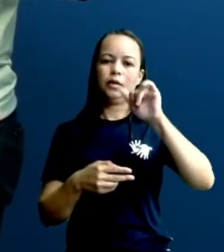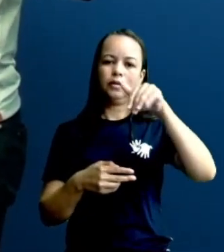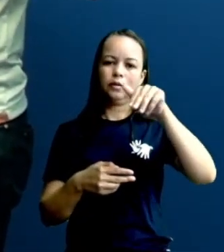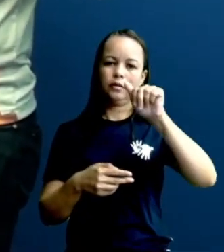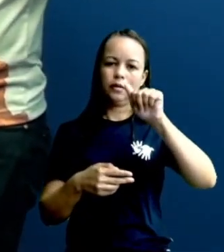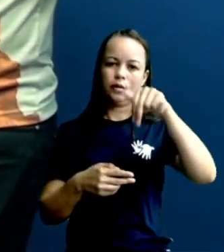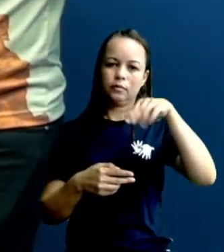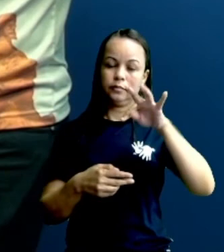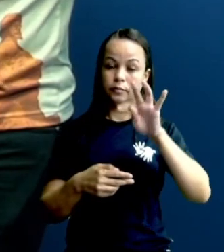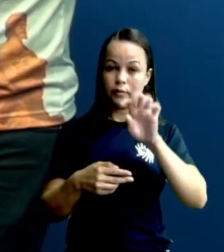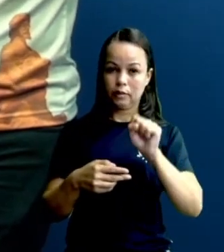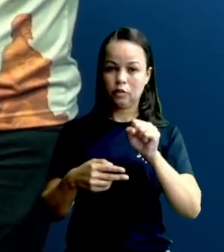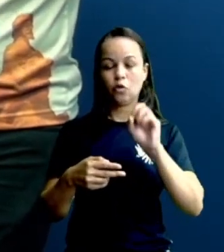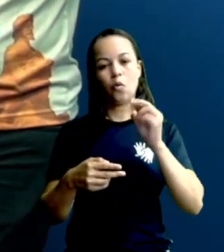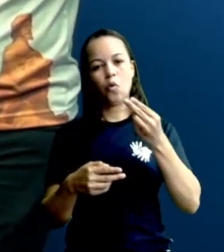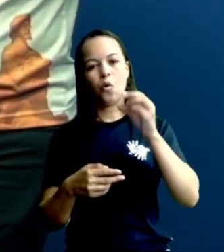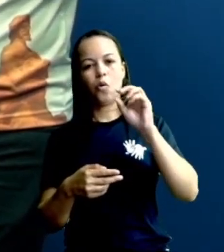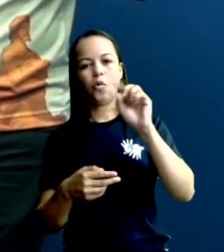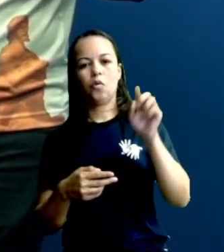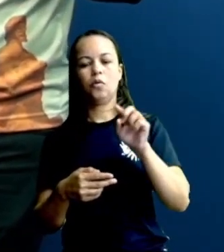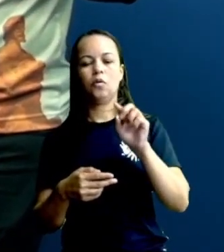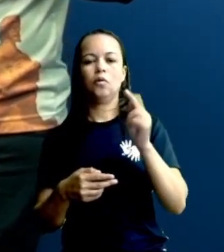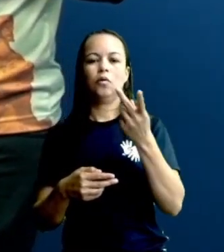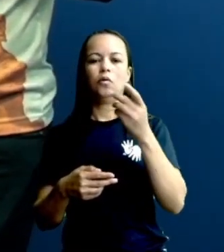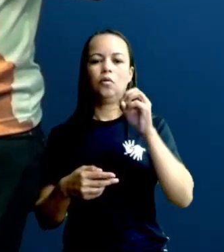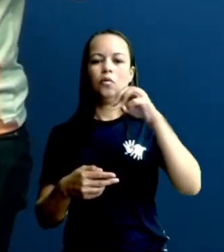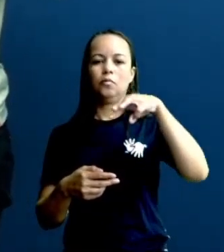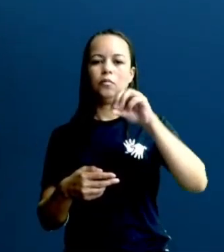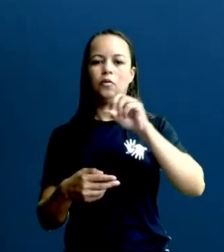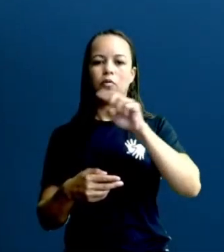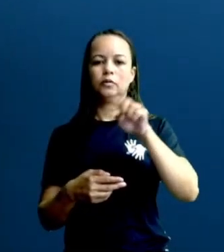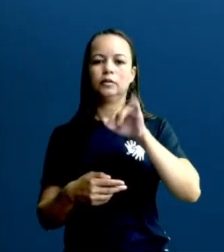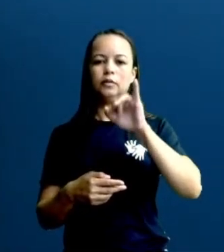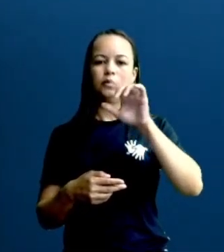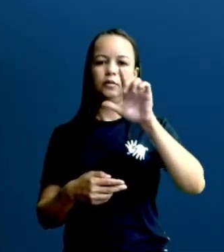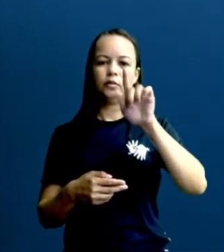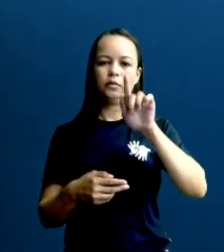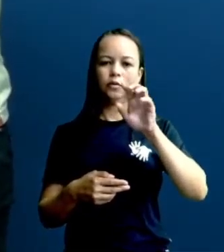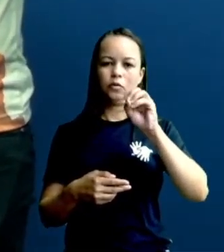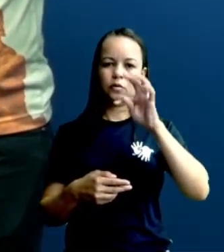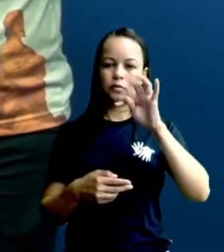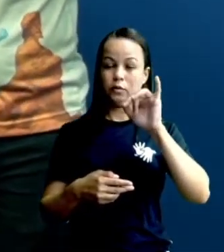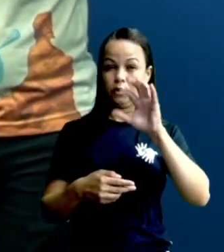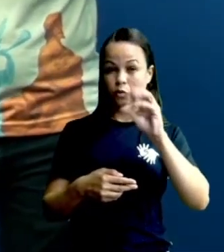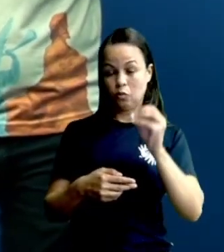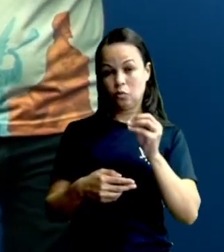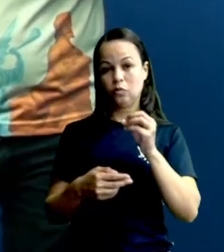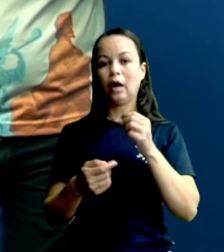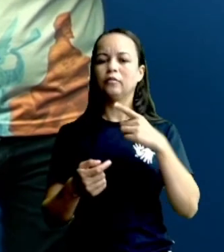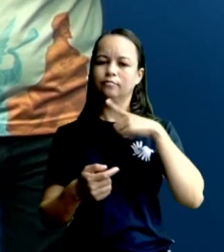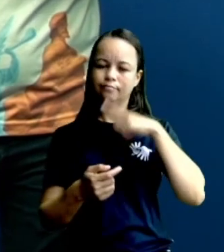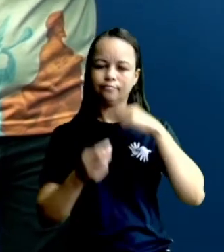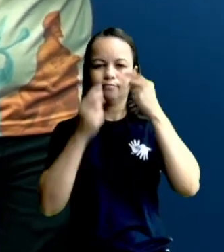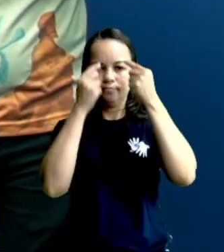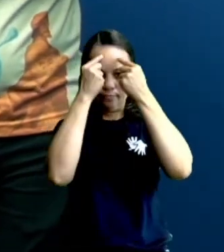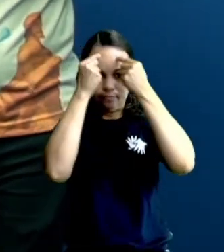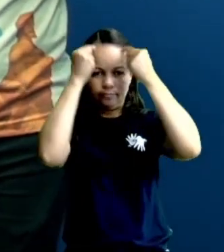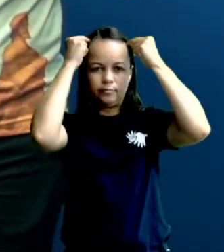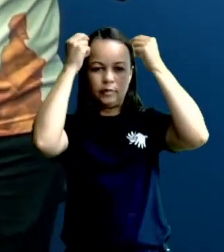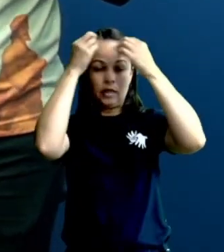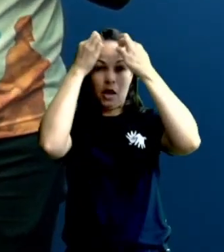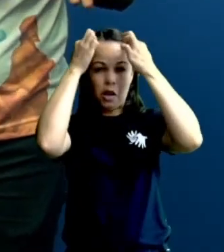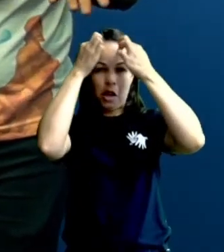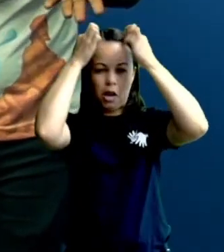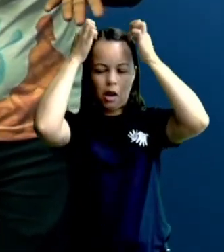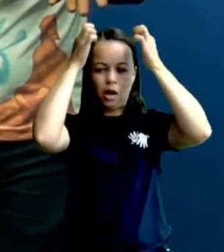vai aparentar o fenótipo da calvície. Então, são situações que tanto pode ser um gene recessivo